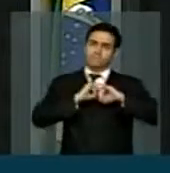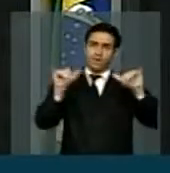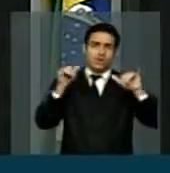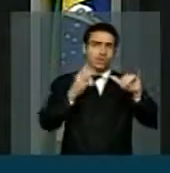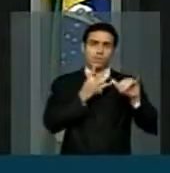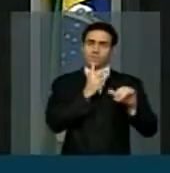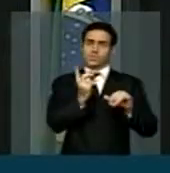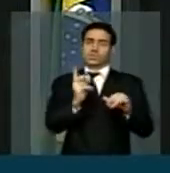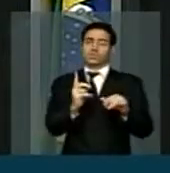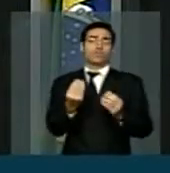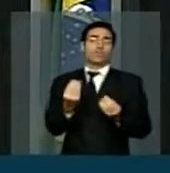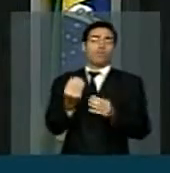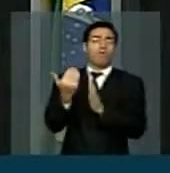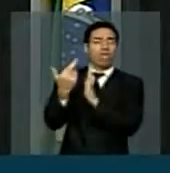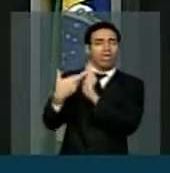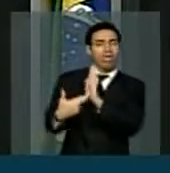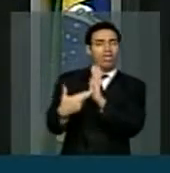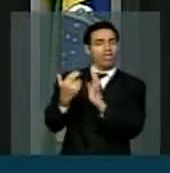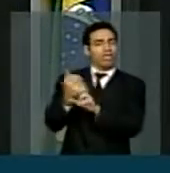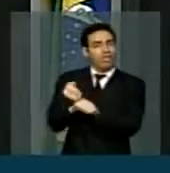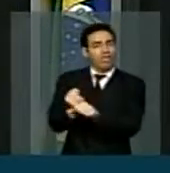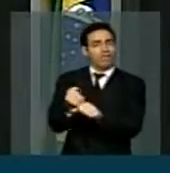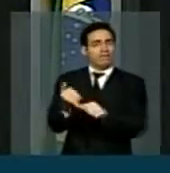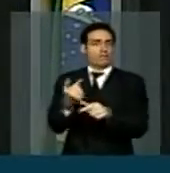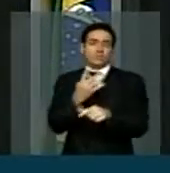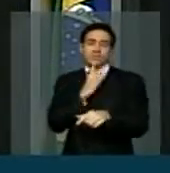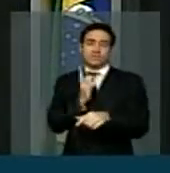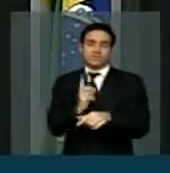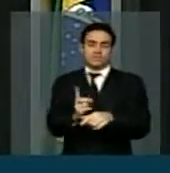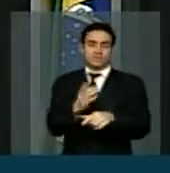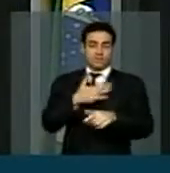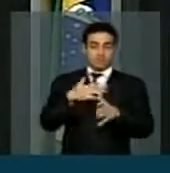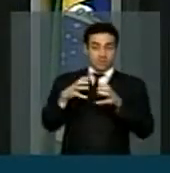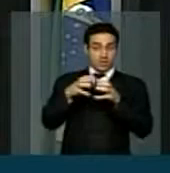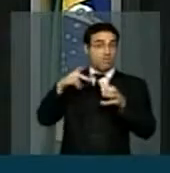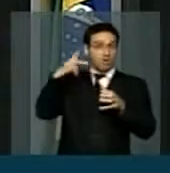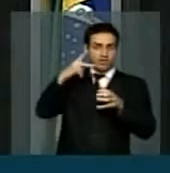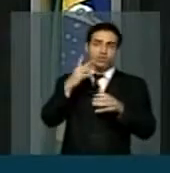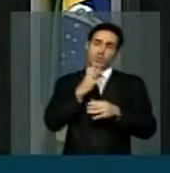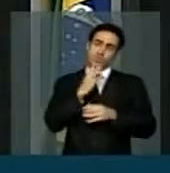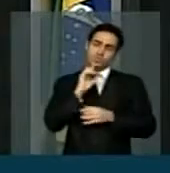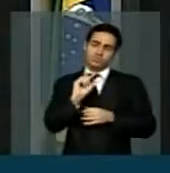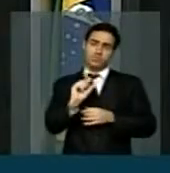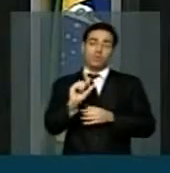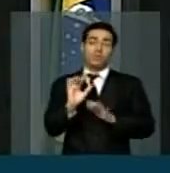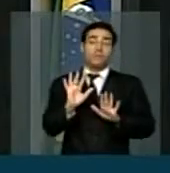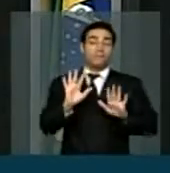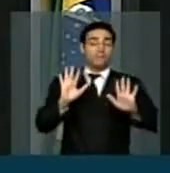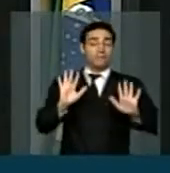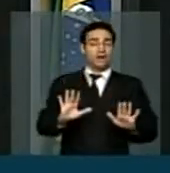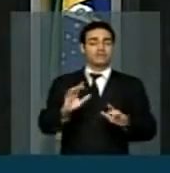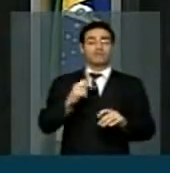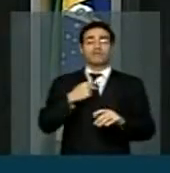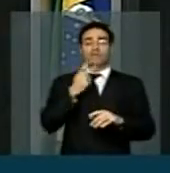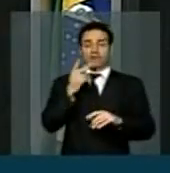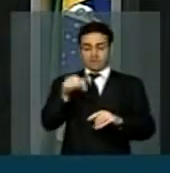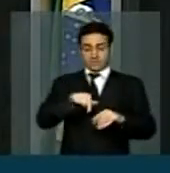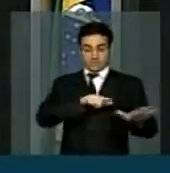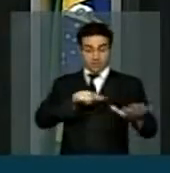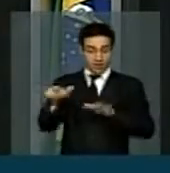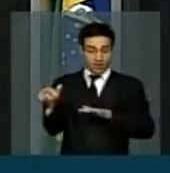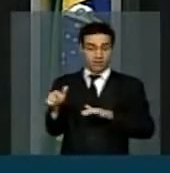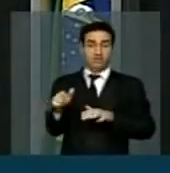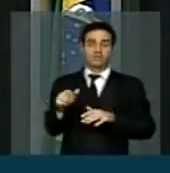conhecimento da área orçamentária, dentro dessa casa e do meu partido, um pouco até mais. E lhe digo, nós nessa